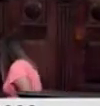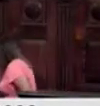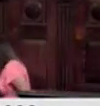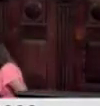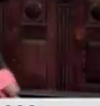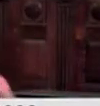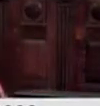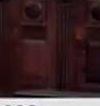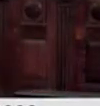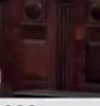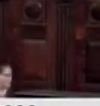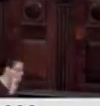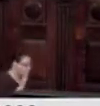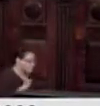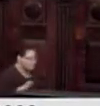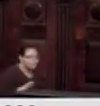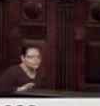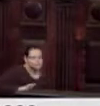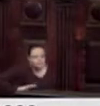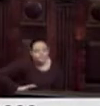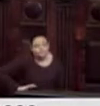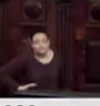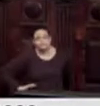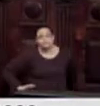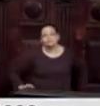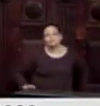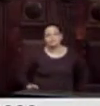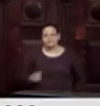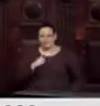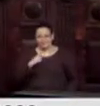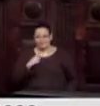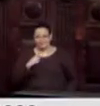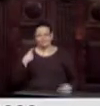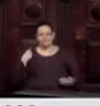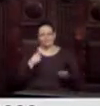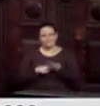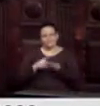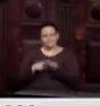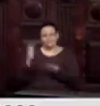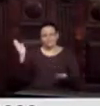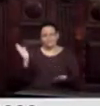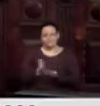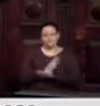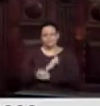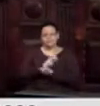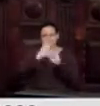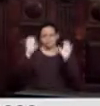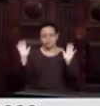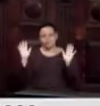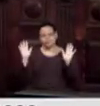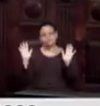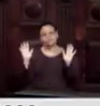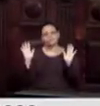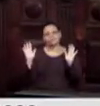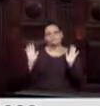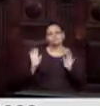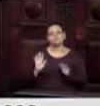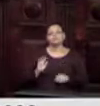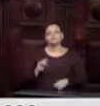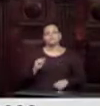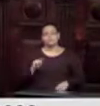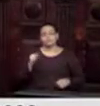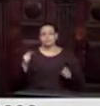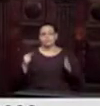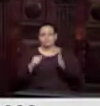sobre pedaladas fiscais. Houve um golpe, claro, com